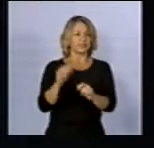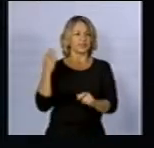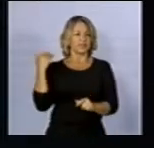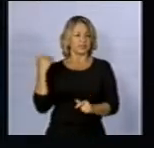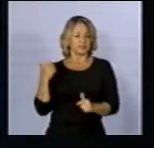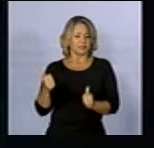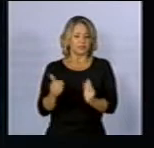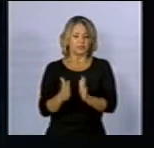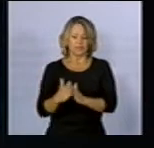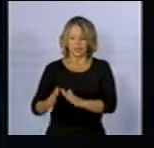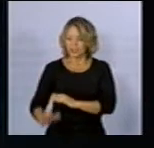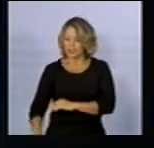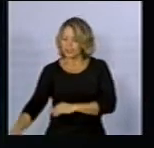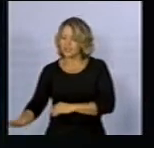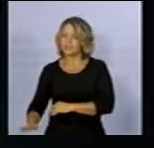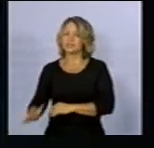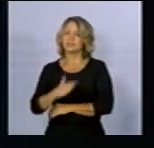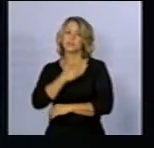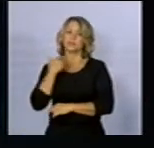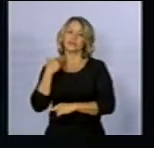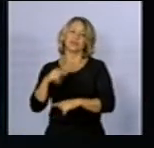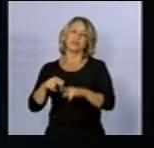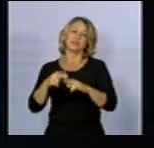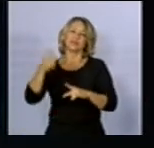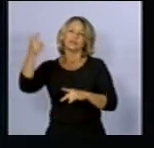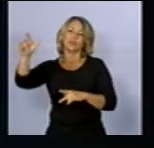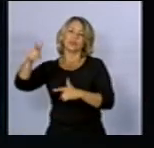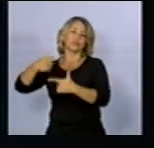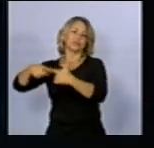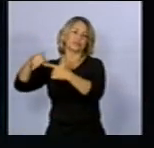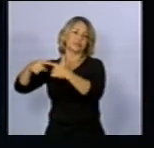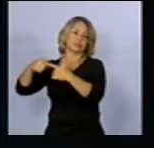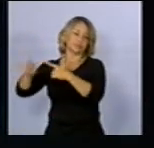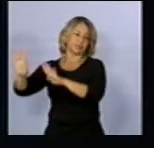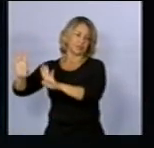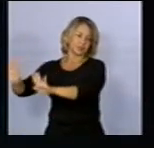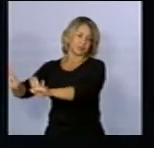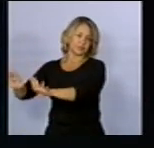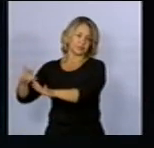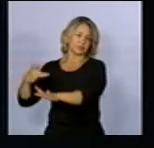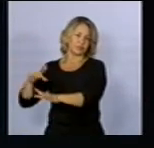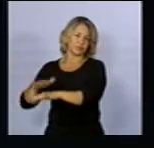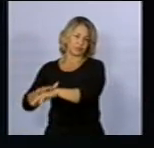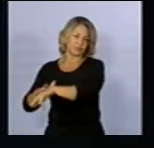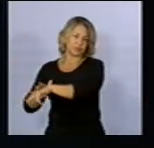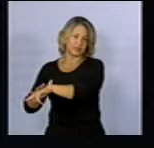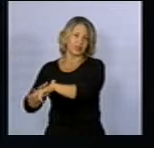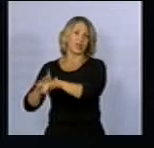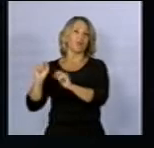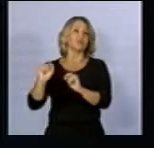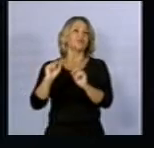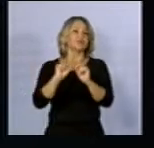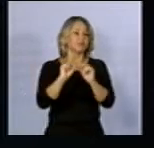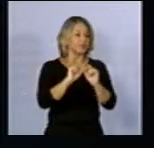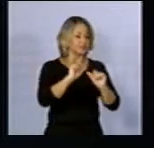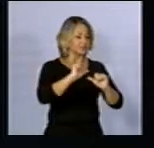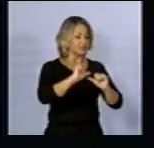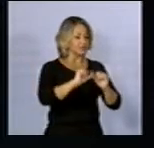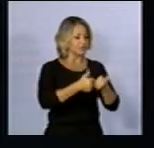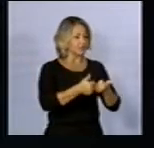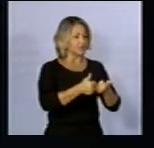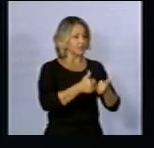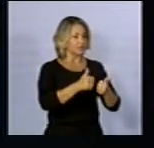nas crianças falecidas por outras causas de morte. O que houve diferença é no tipo de